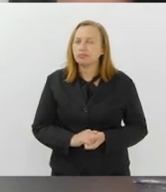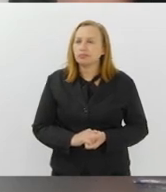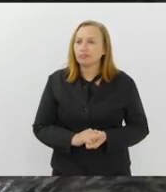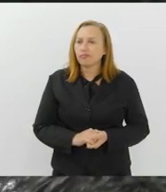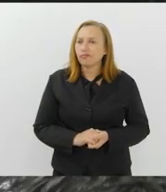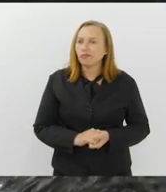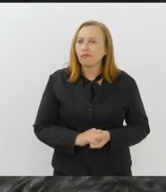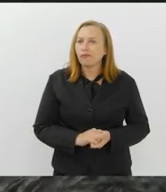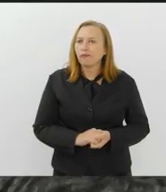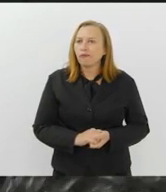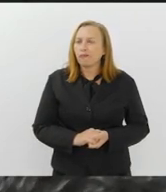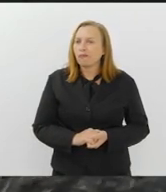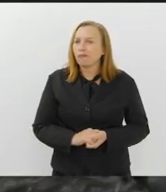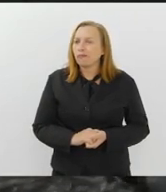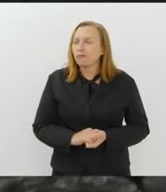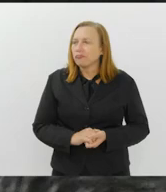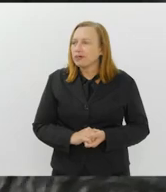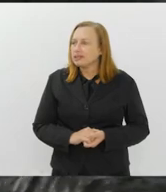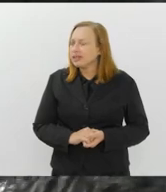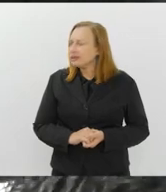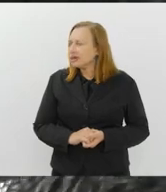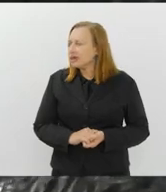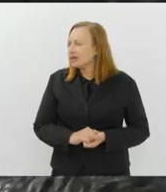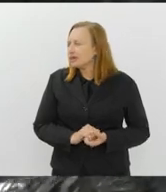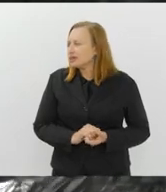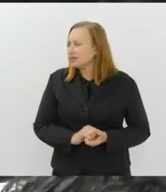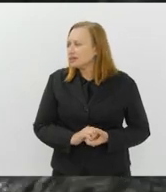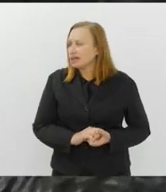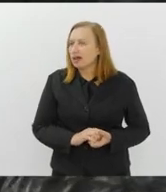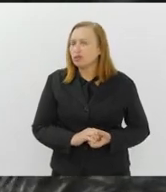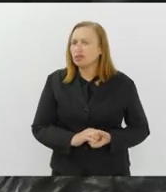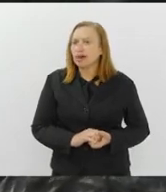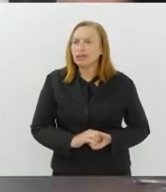Será que é o mesmo documento? Não é, o relatório,